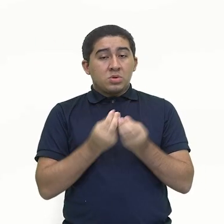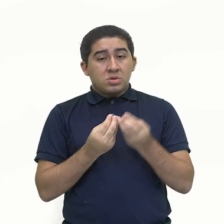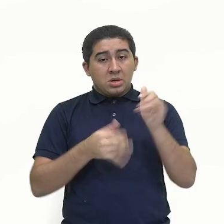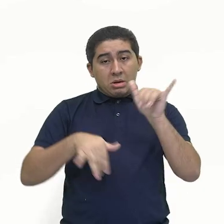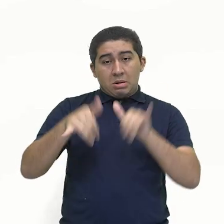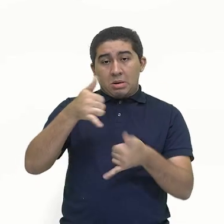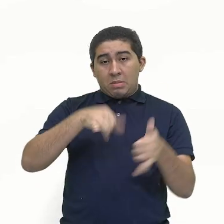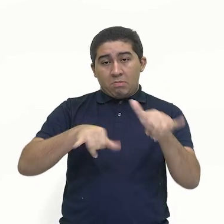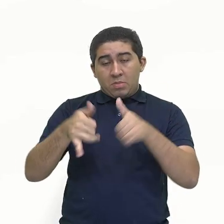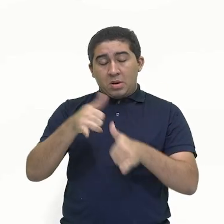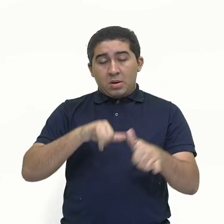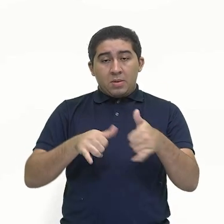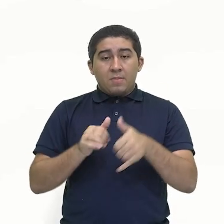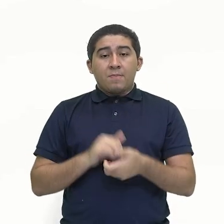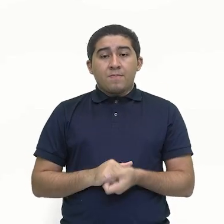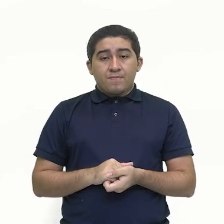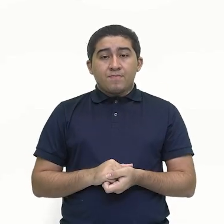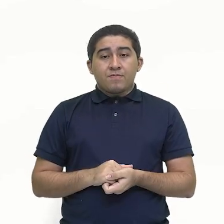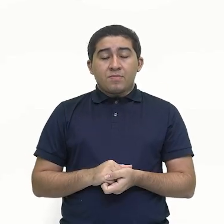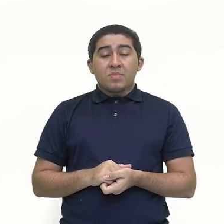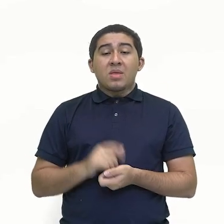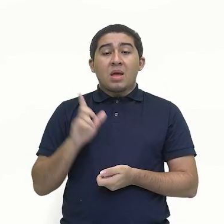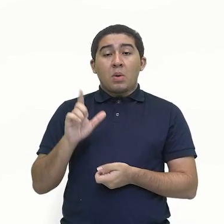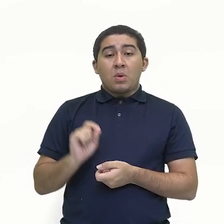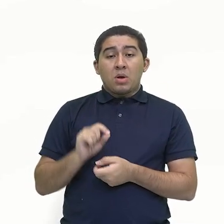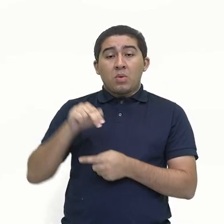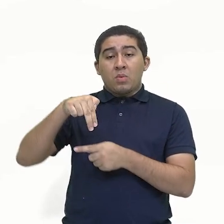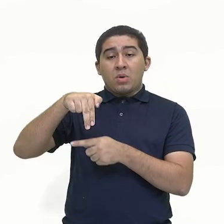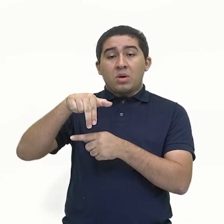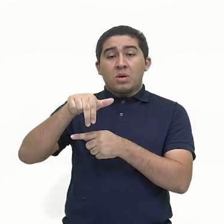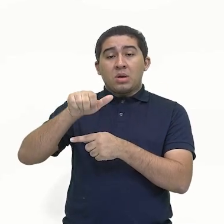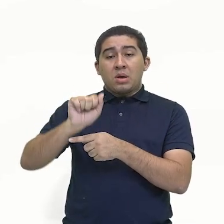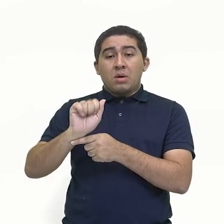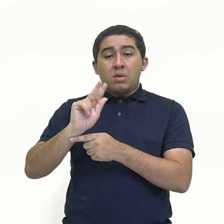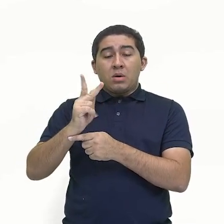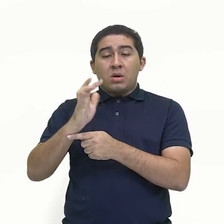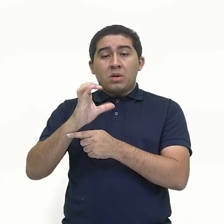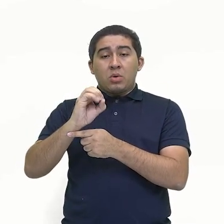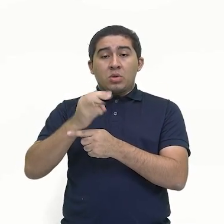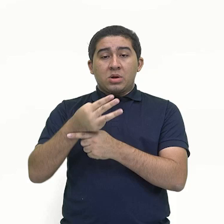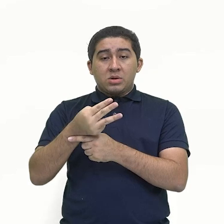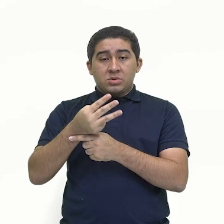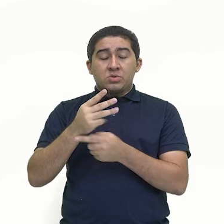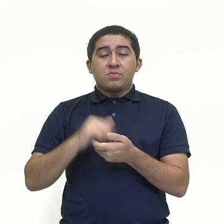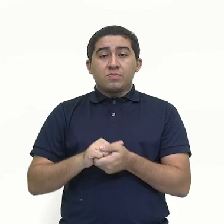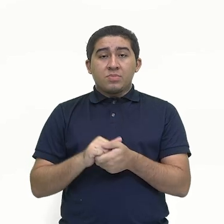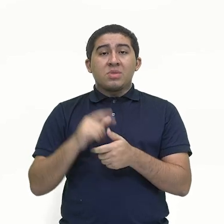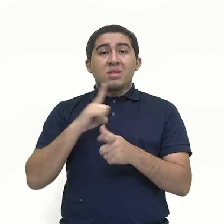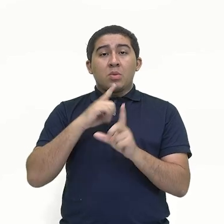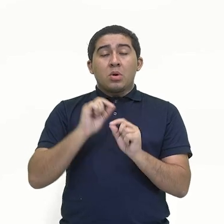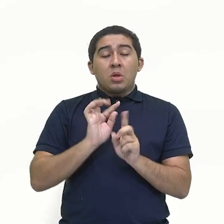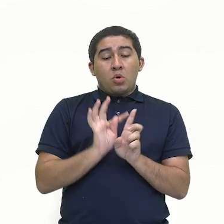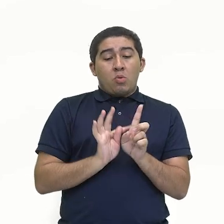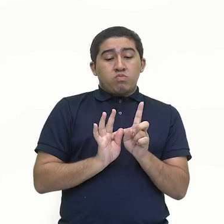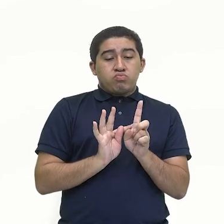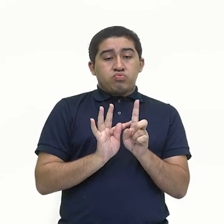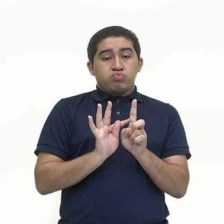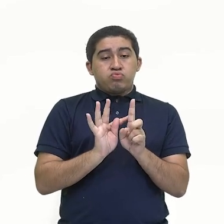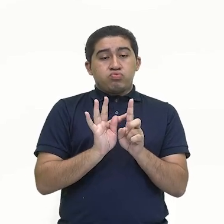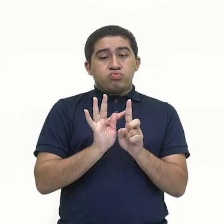químico. Esse que é o bicarbonato de sódio, ele vai sofrer um